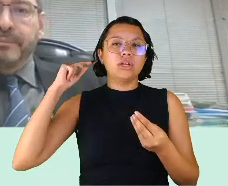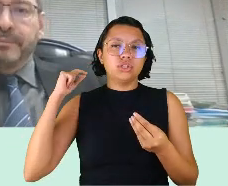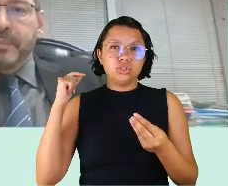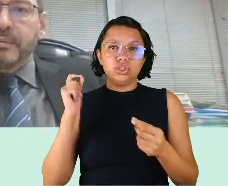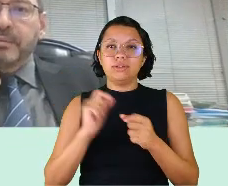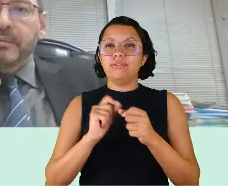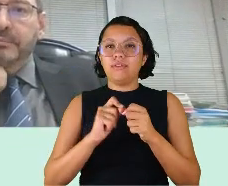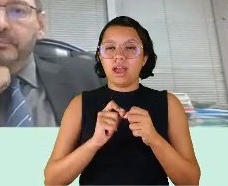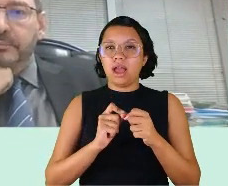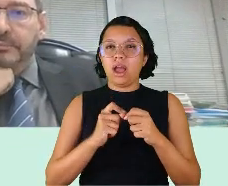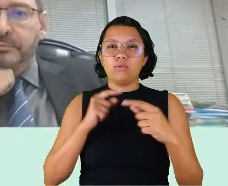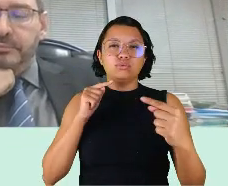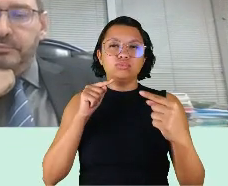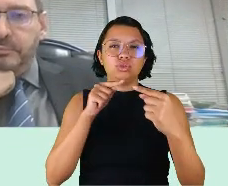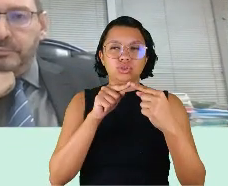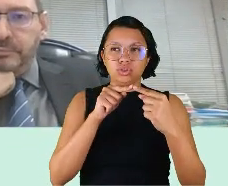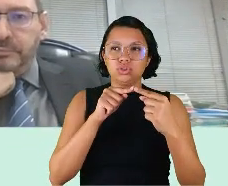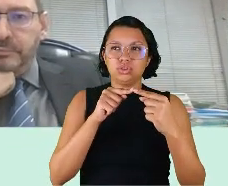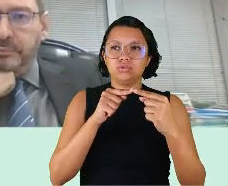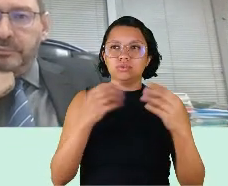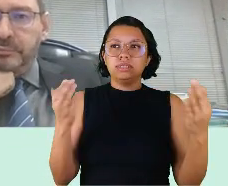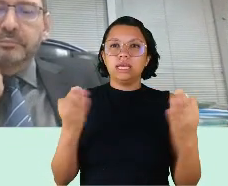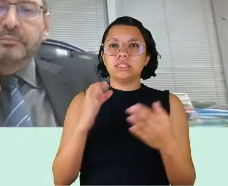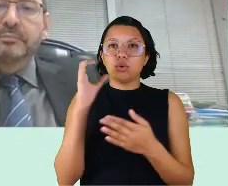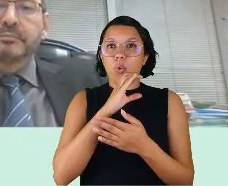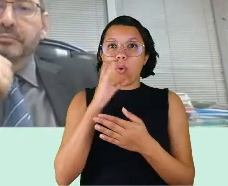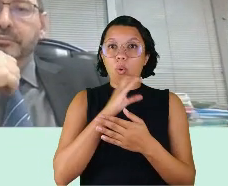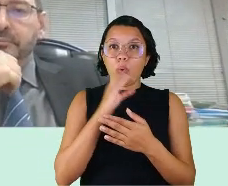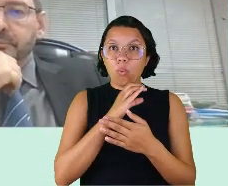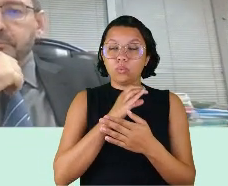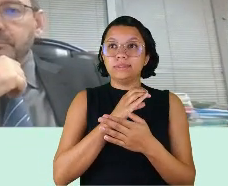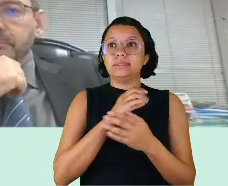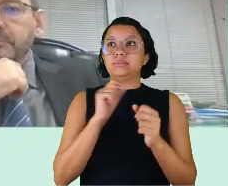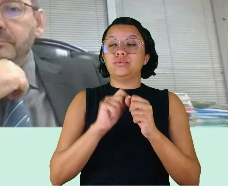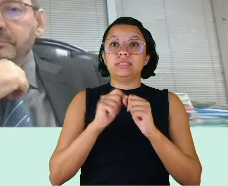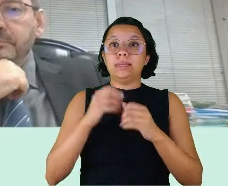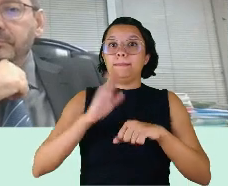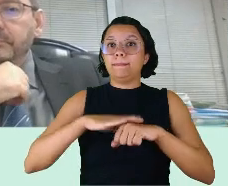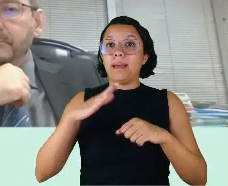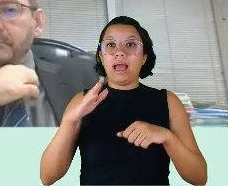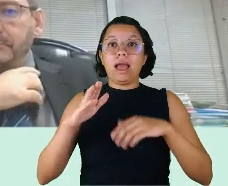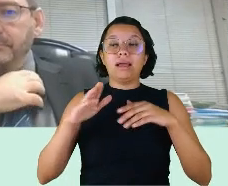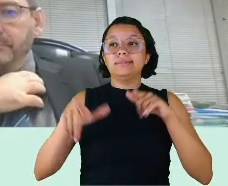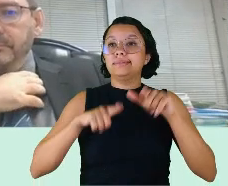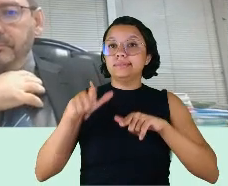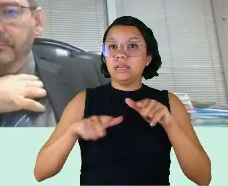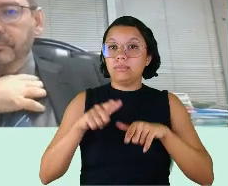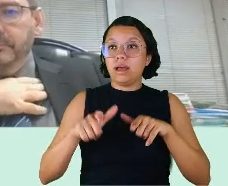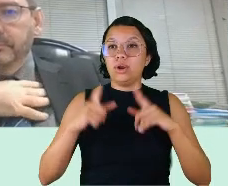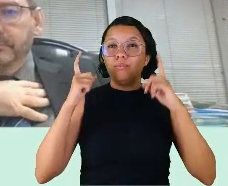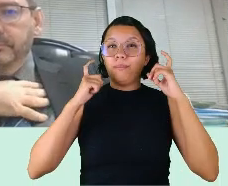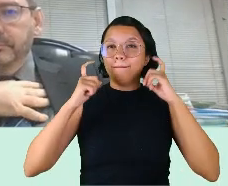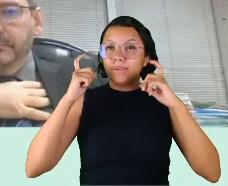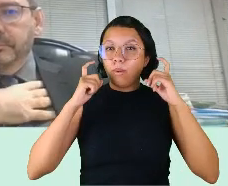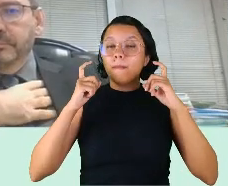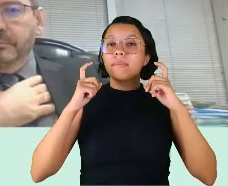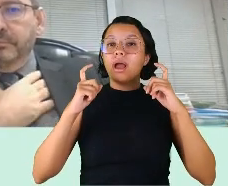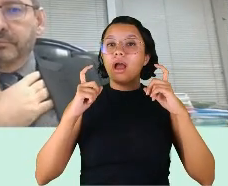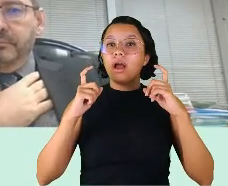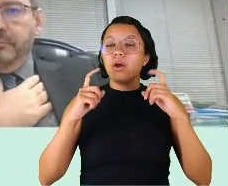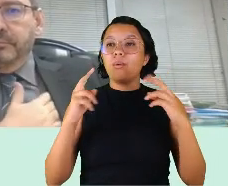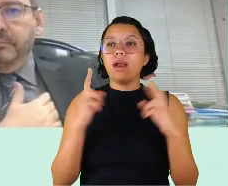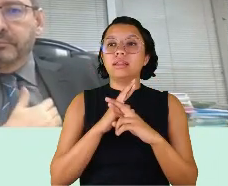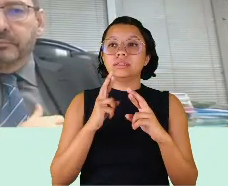que se estabeleceram as metas e essa corrida por produtividade, eu fico preocupada com